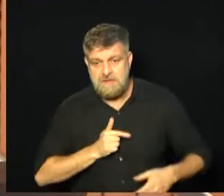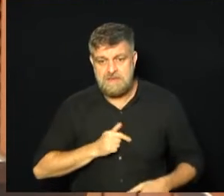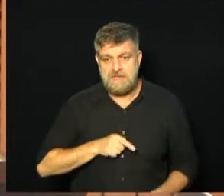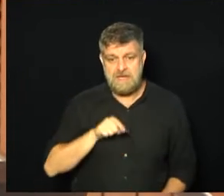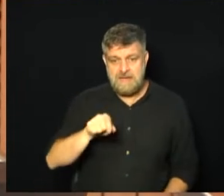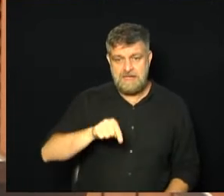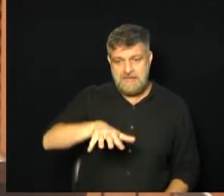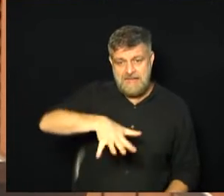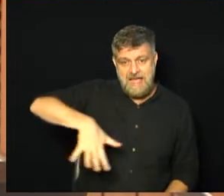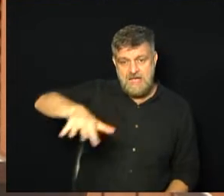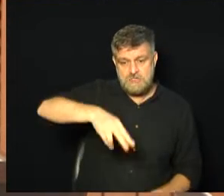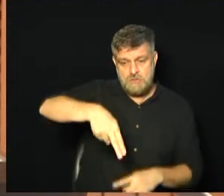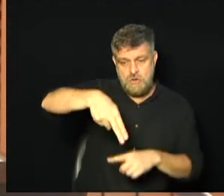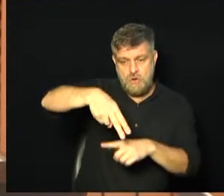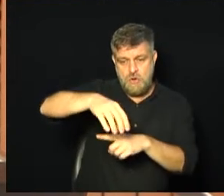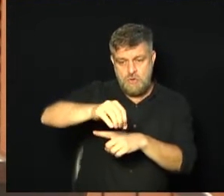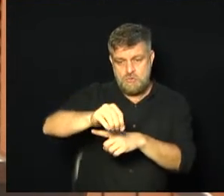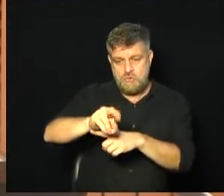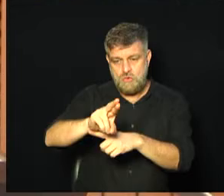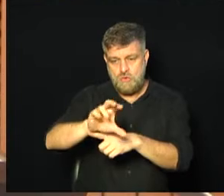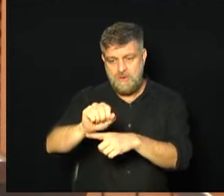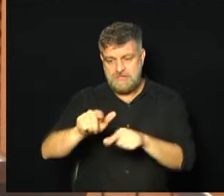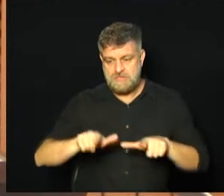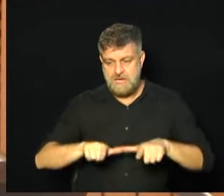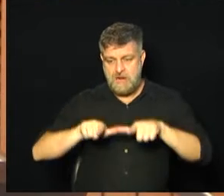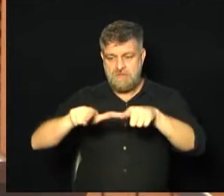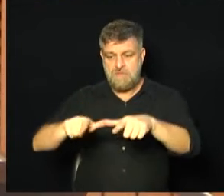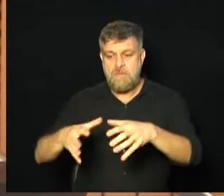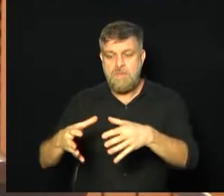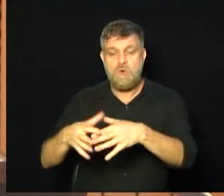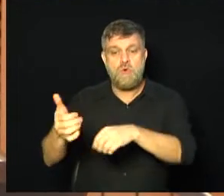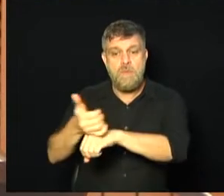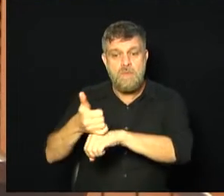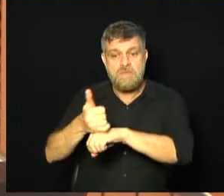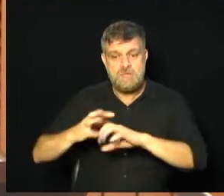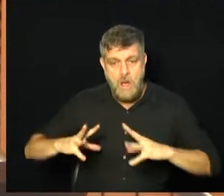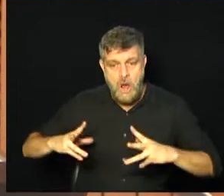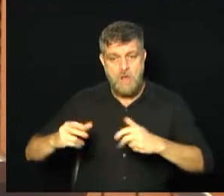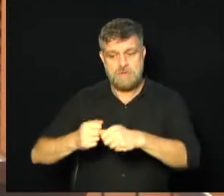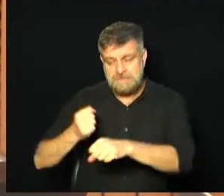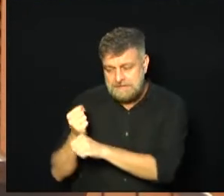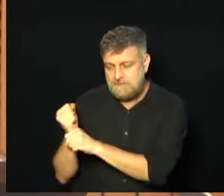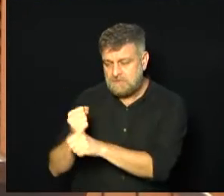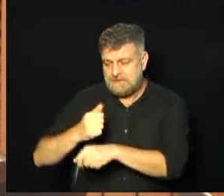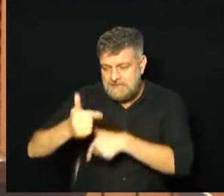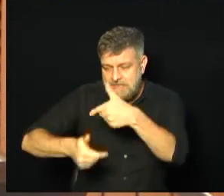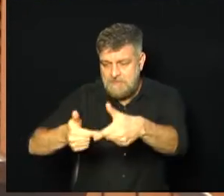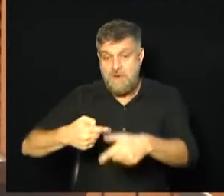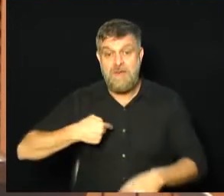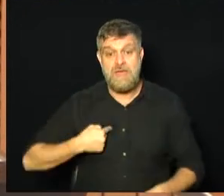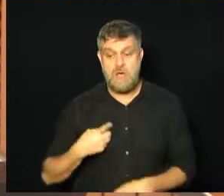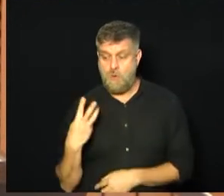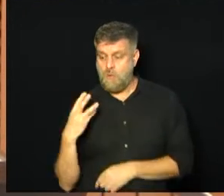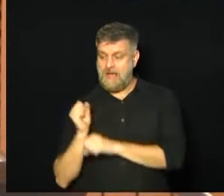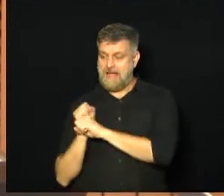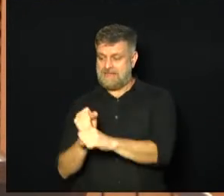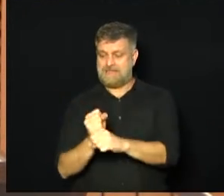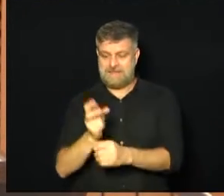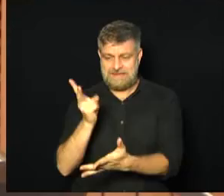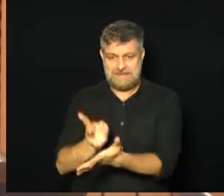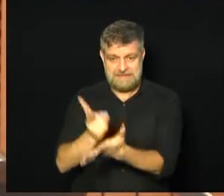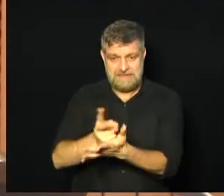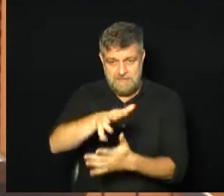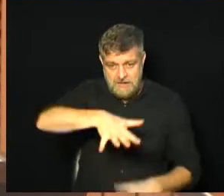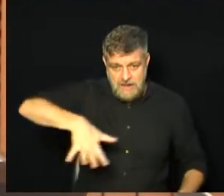com a minha equipe, e esse diploma não é meu, é de todos nós, que temos trabalhado há muitos anos, eu estou aqui há 30 anos, trabalhei sempre na região Noroeste, na